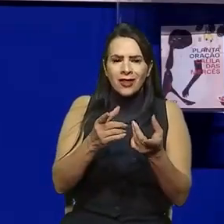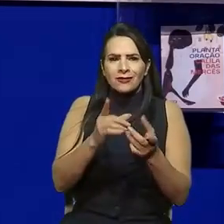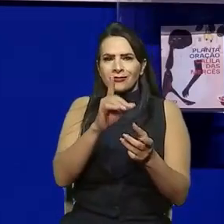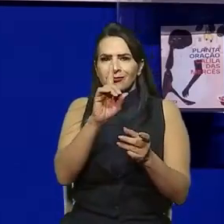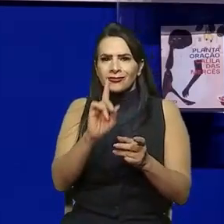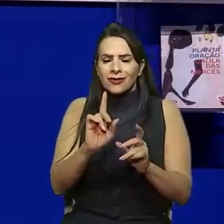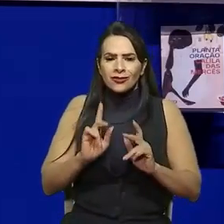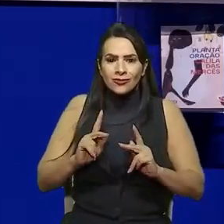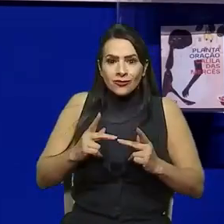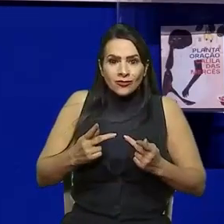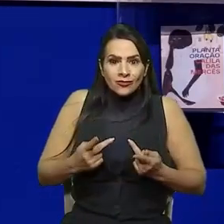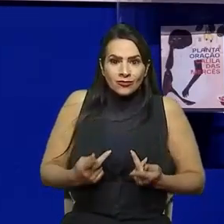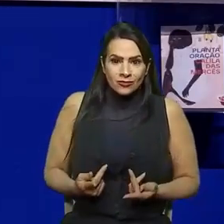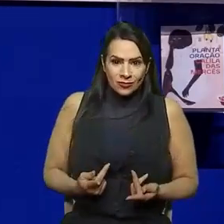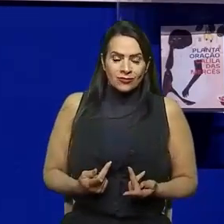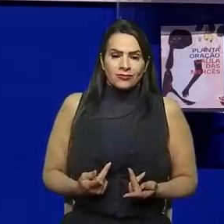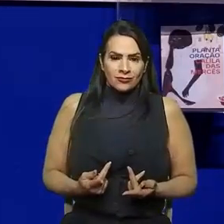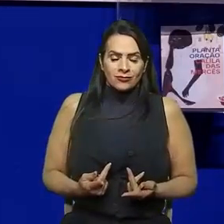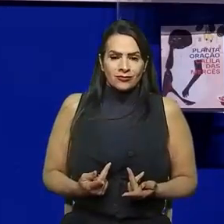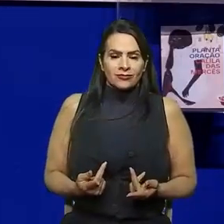humanos e, enfim.